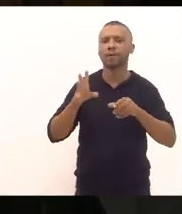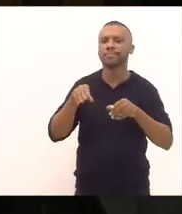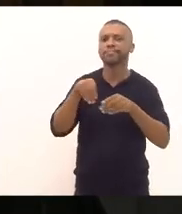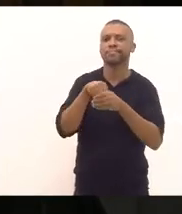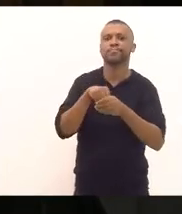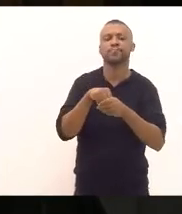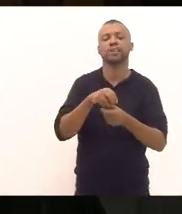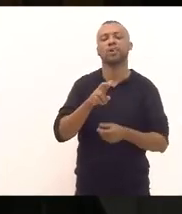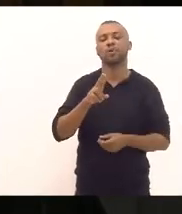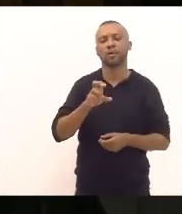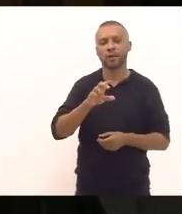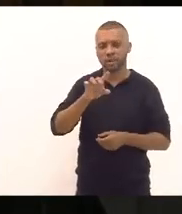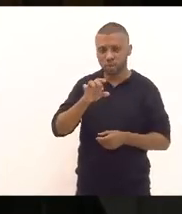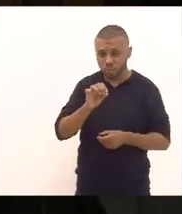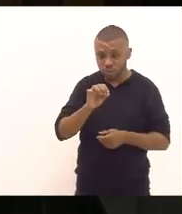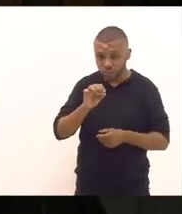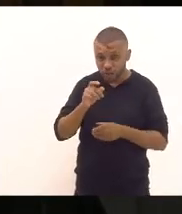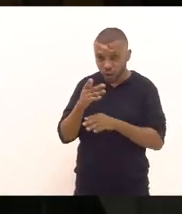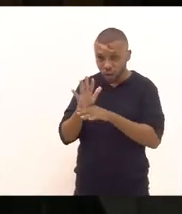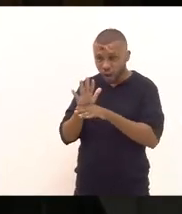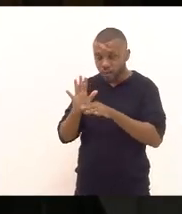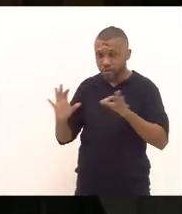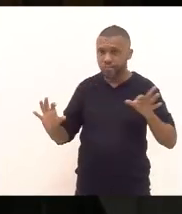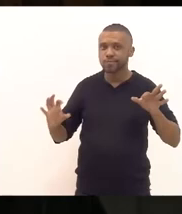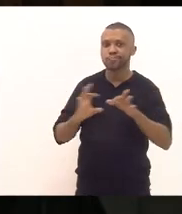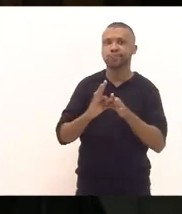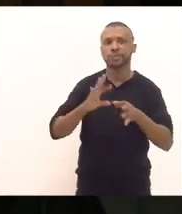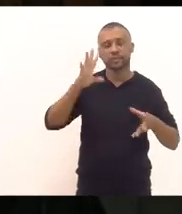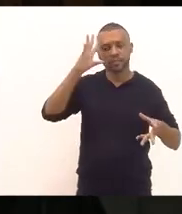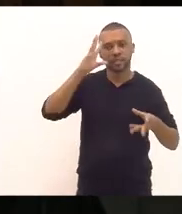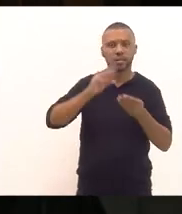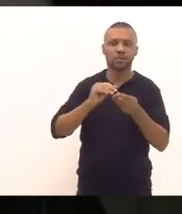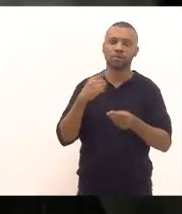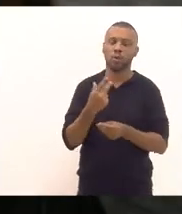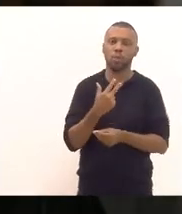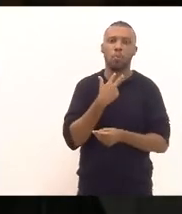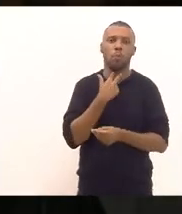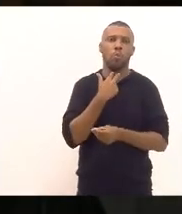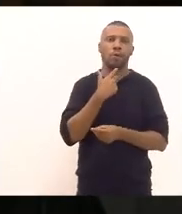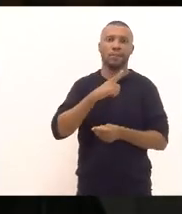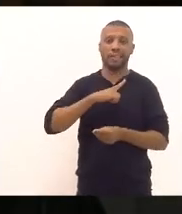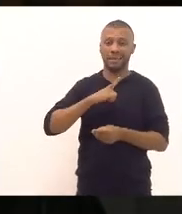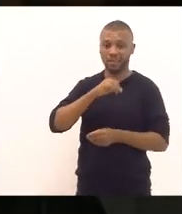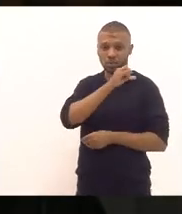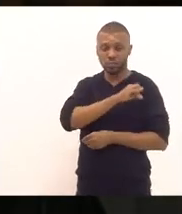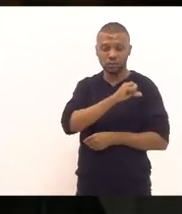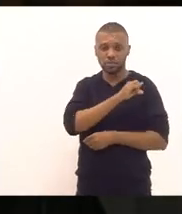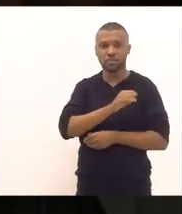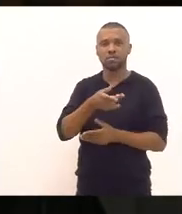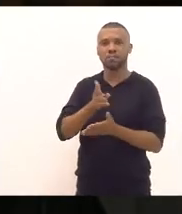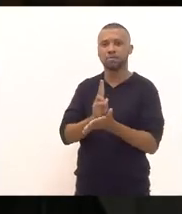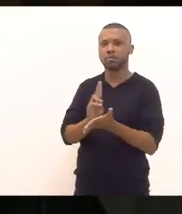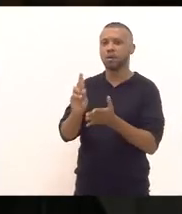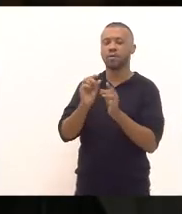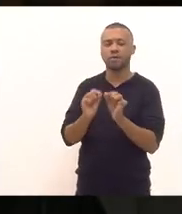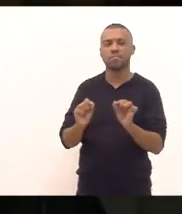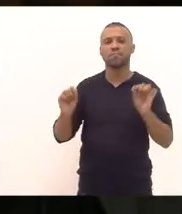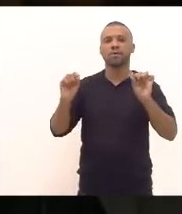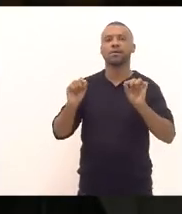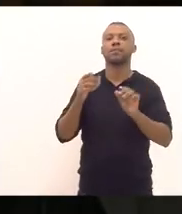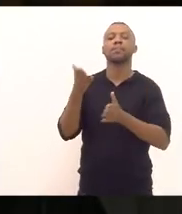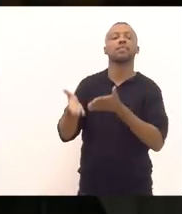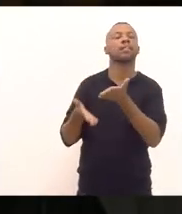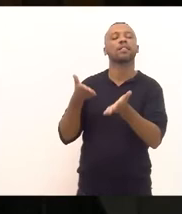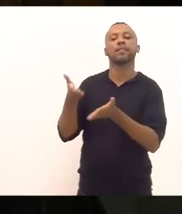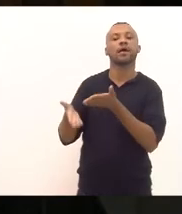e o Enzo pela UERJ acontecesse entendendo que a gente não poderia ter no estado do Rio de Janeiro uma universidade e sendo